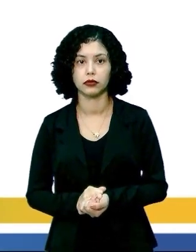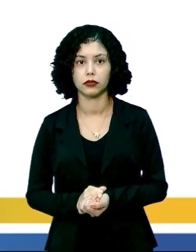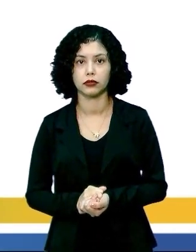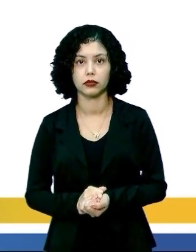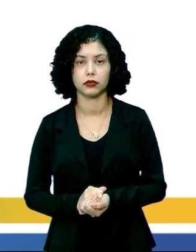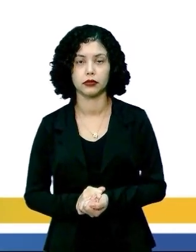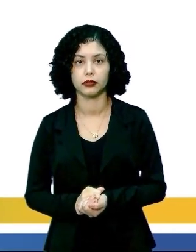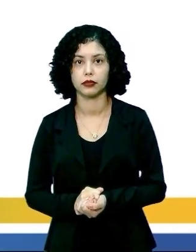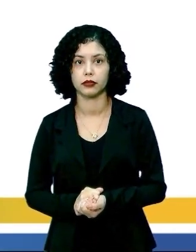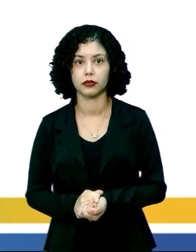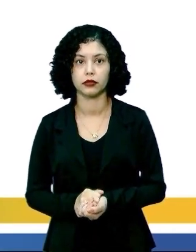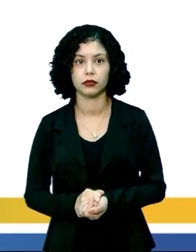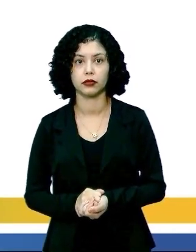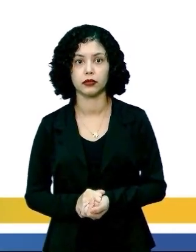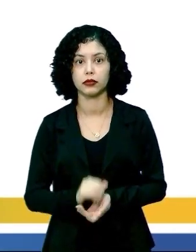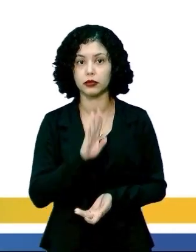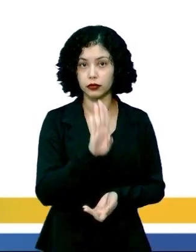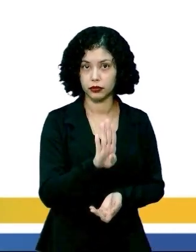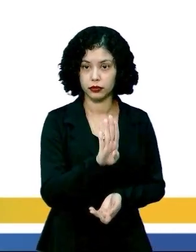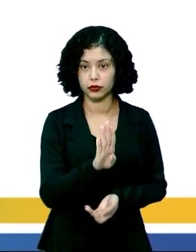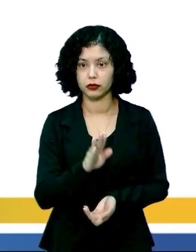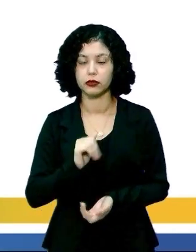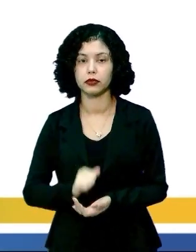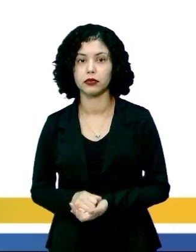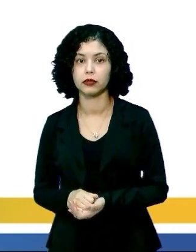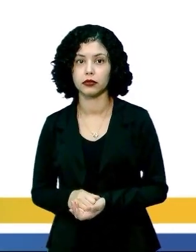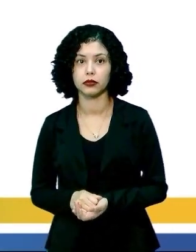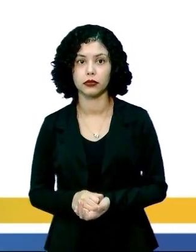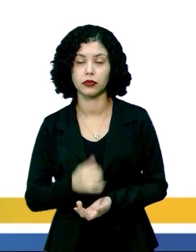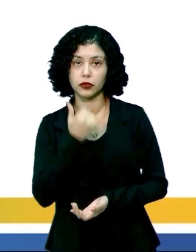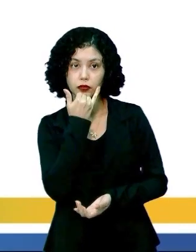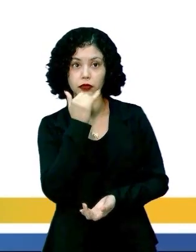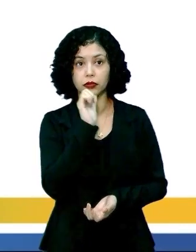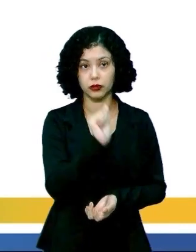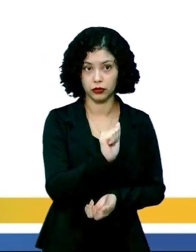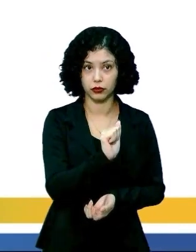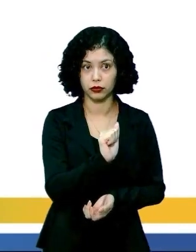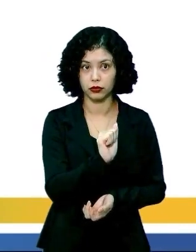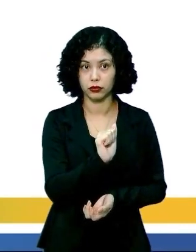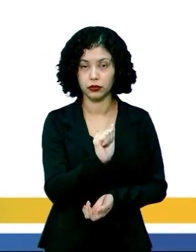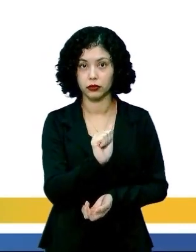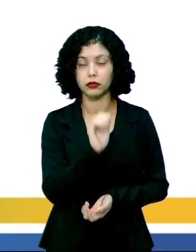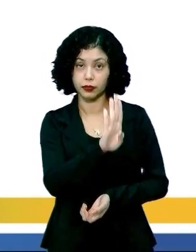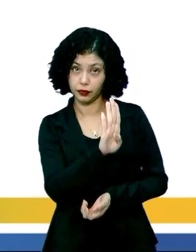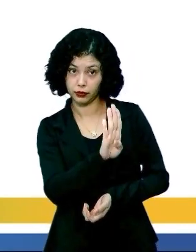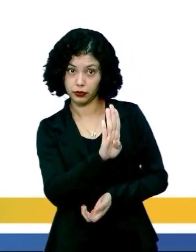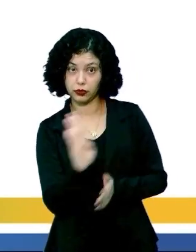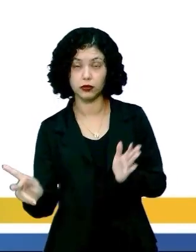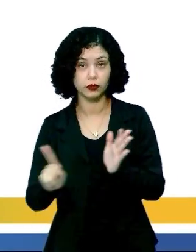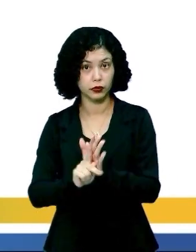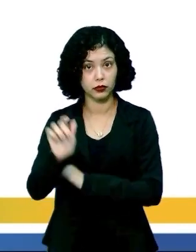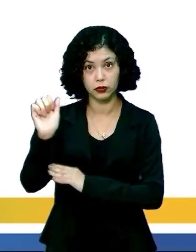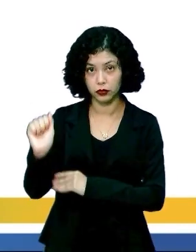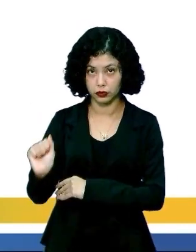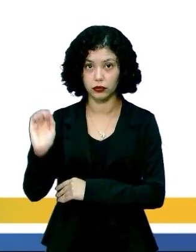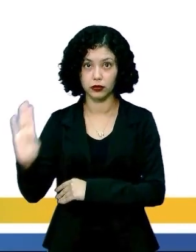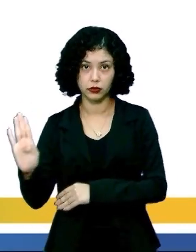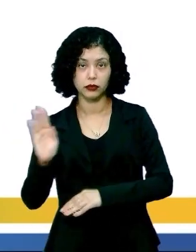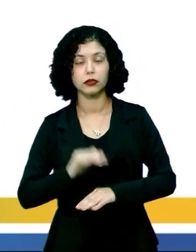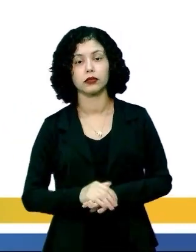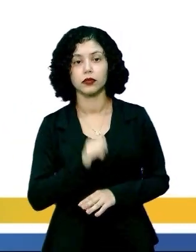tá, tal para B pertence, tal para B, o elemento B pertencente ao conjunto